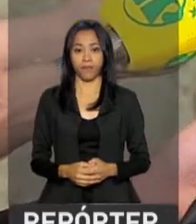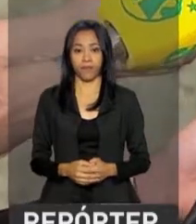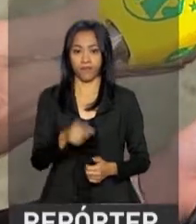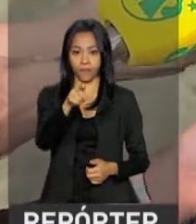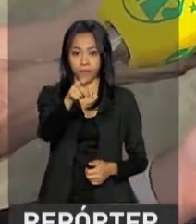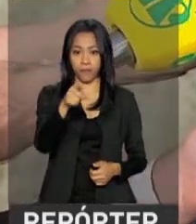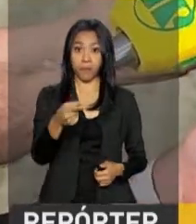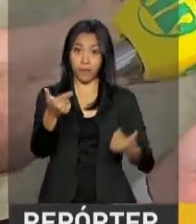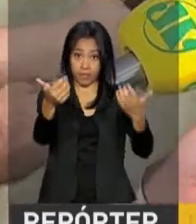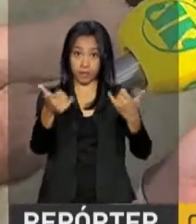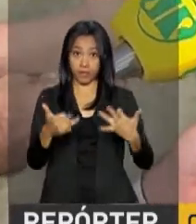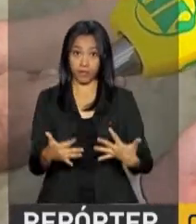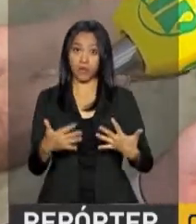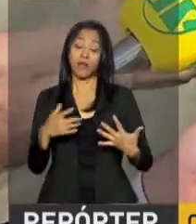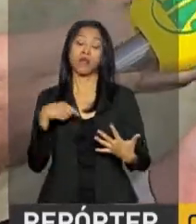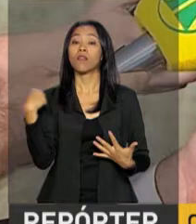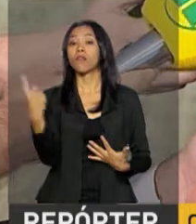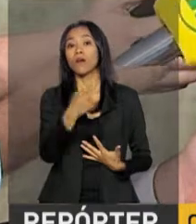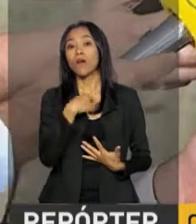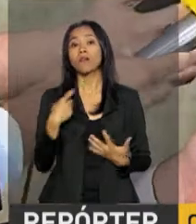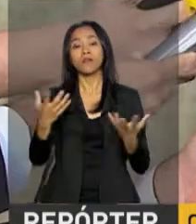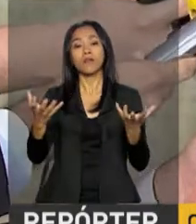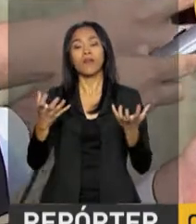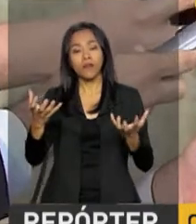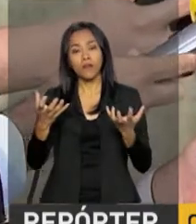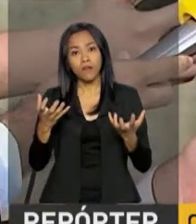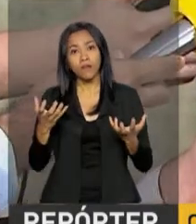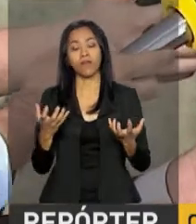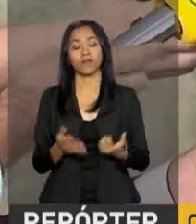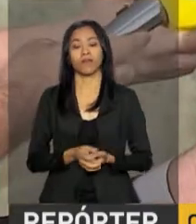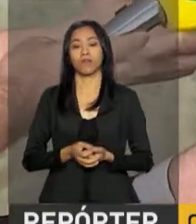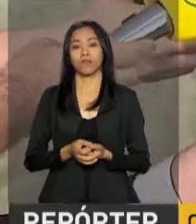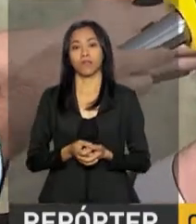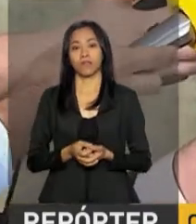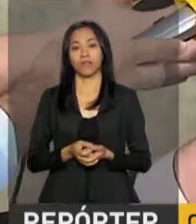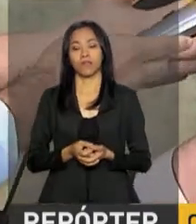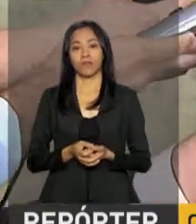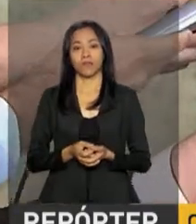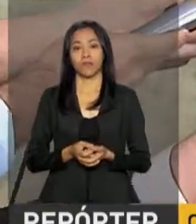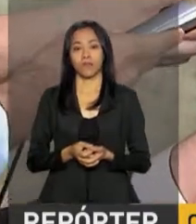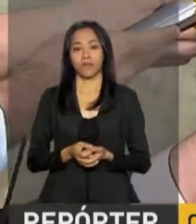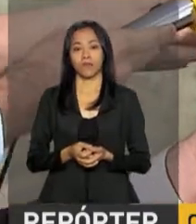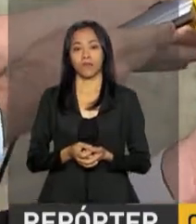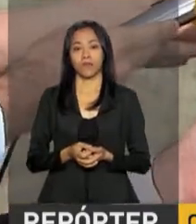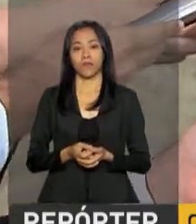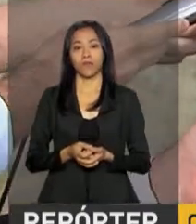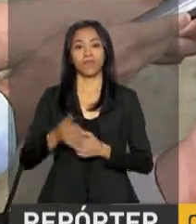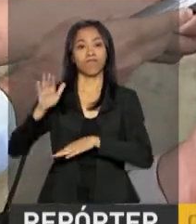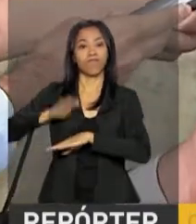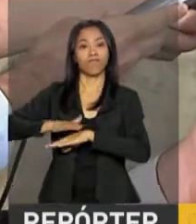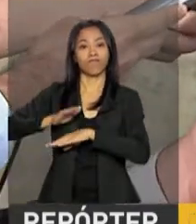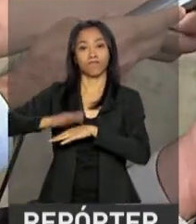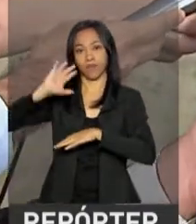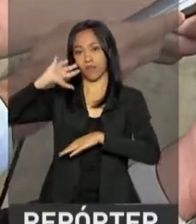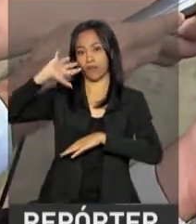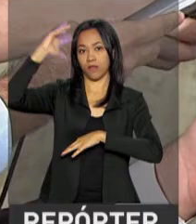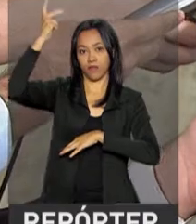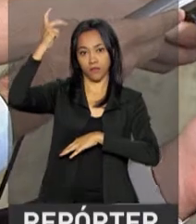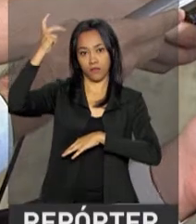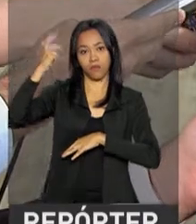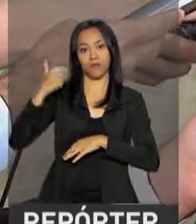Nós queremos reafirmar de forma peremptória a decisão e